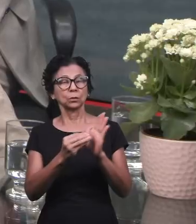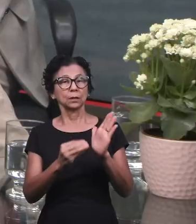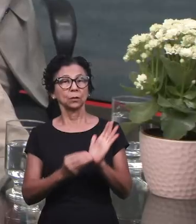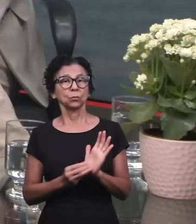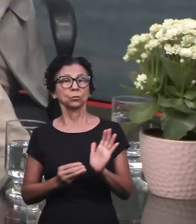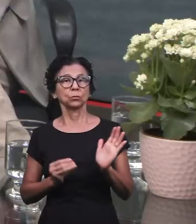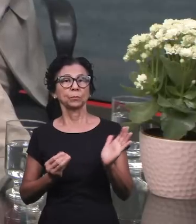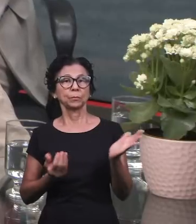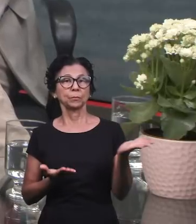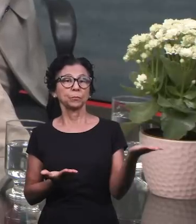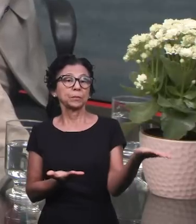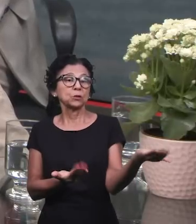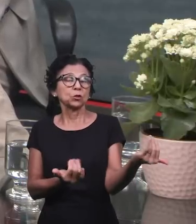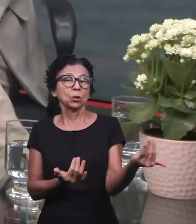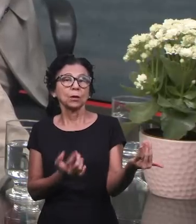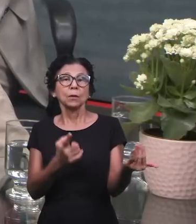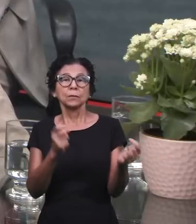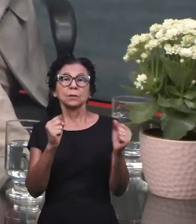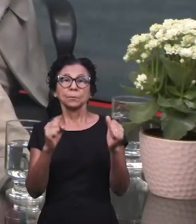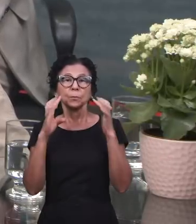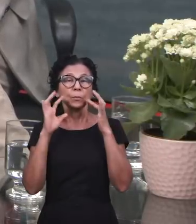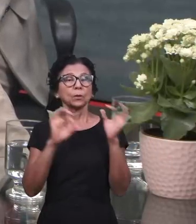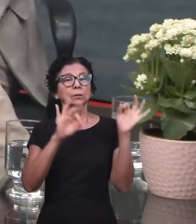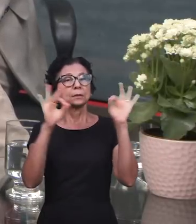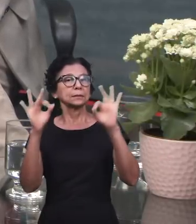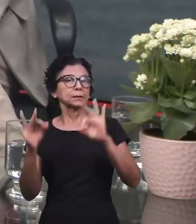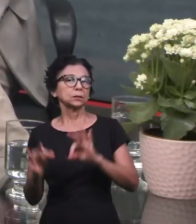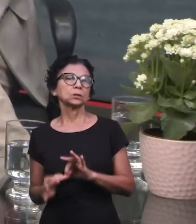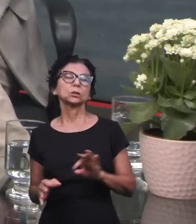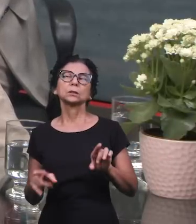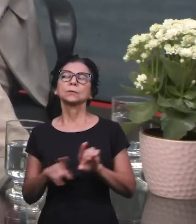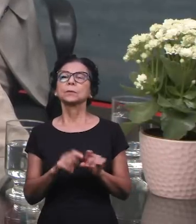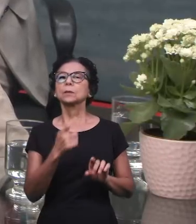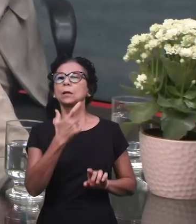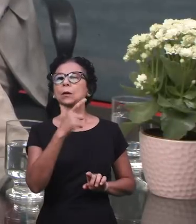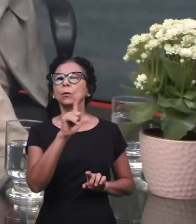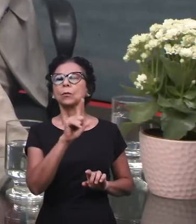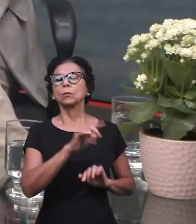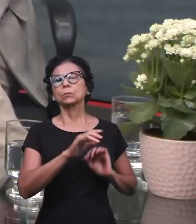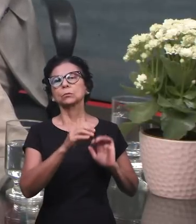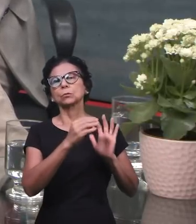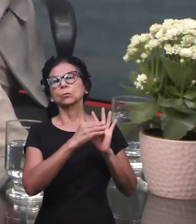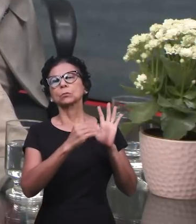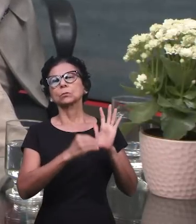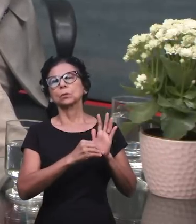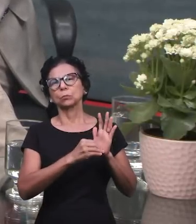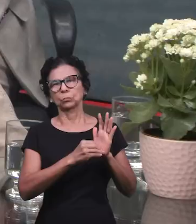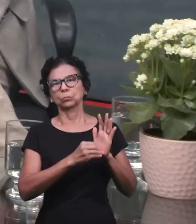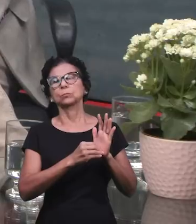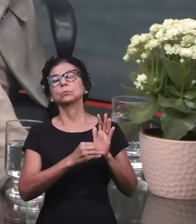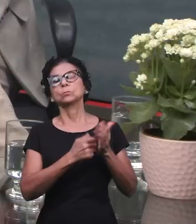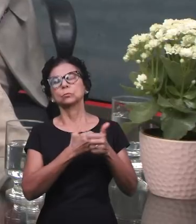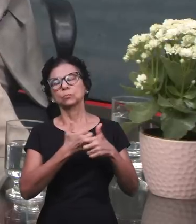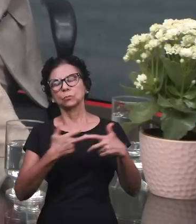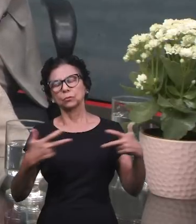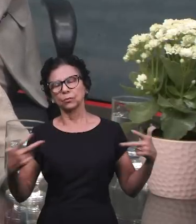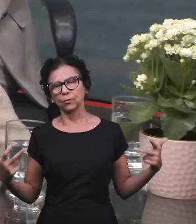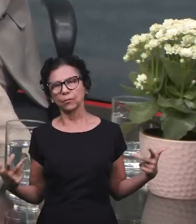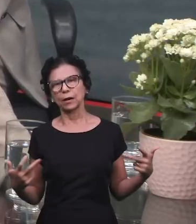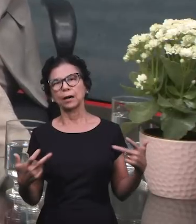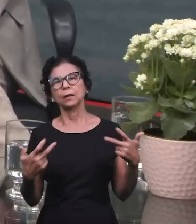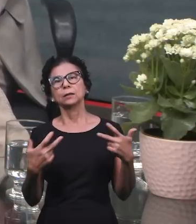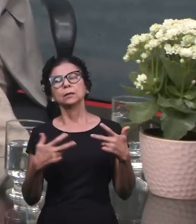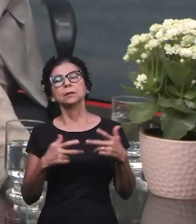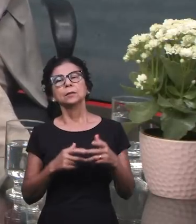pode assistir, não só os Dias da Minha Mocidade, mas agora também uma outra sequência de conteúdos, de programas feitos para